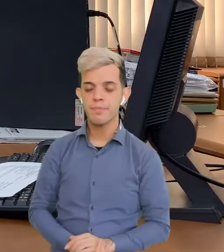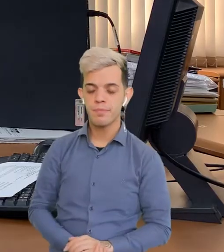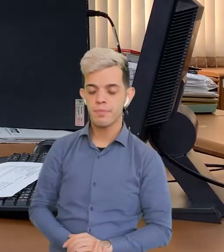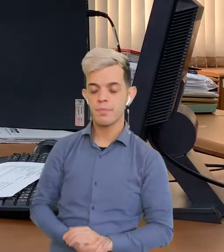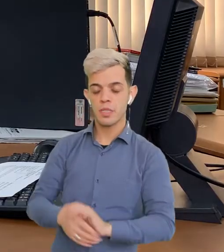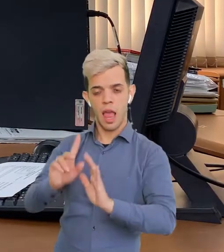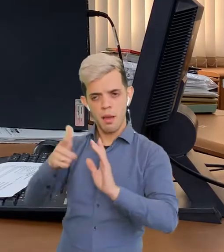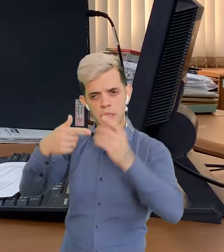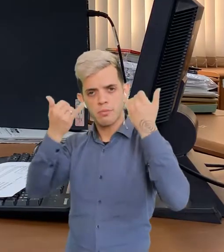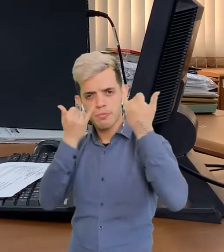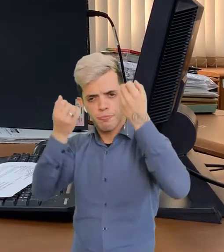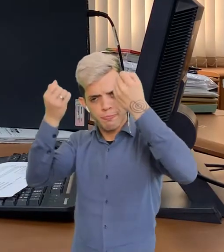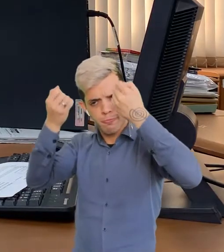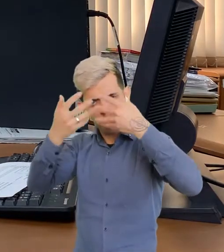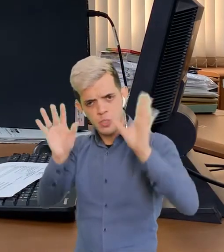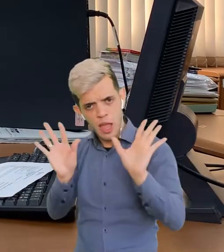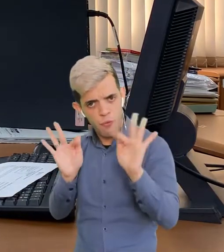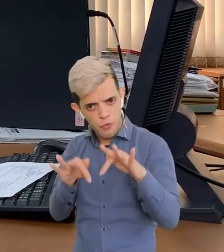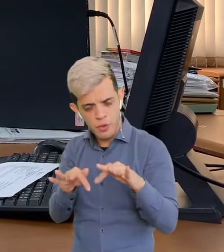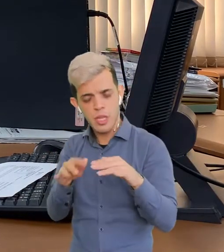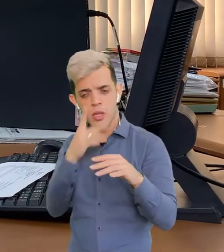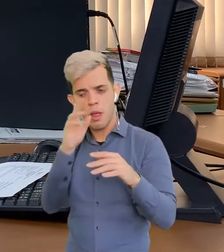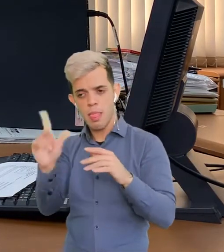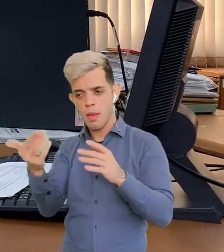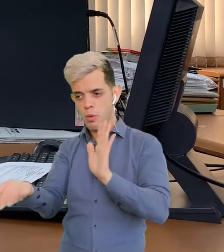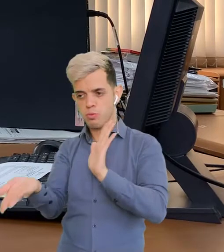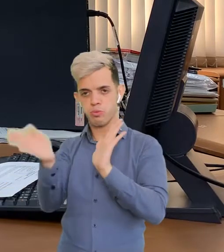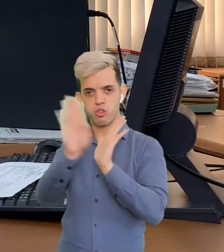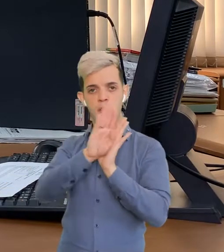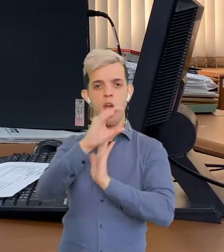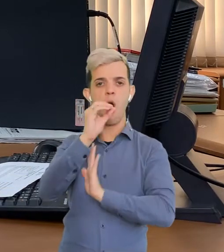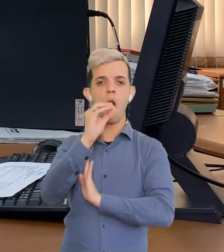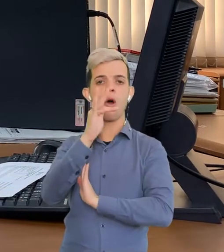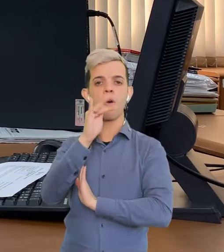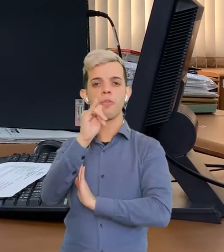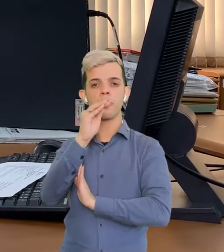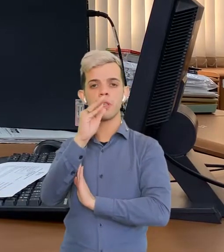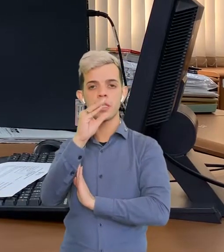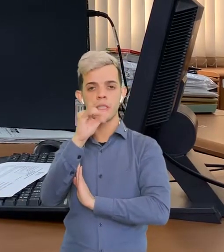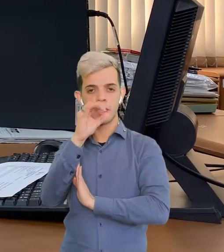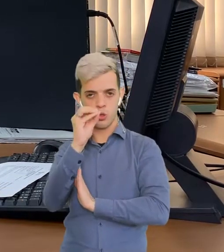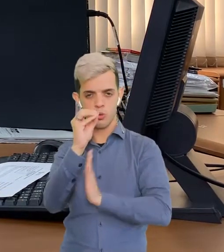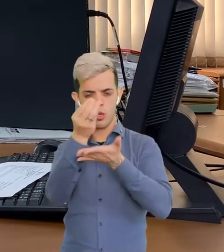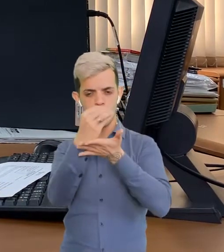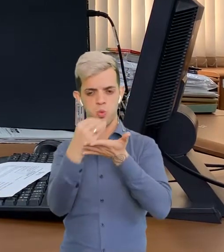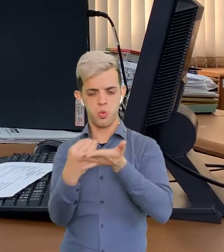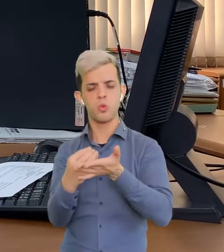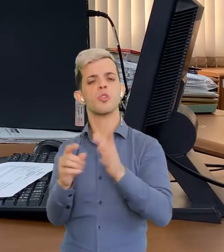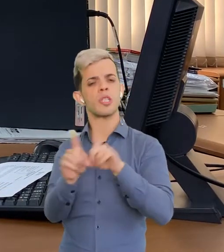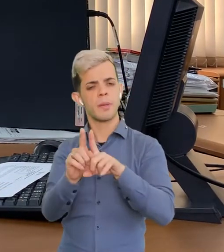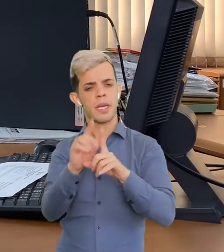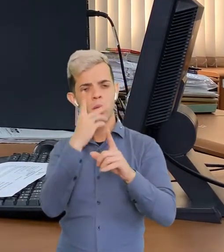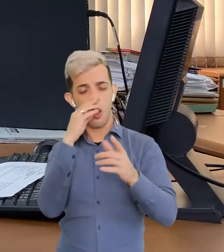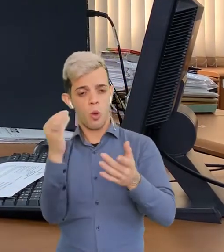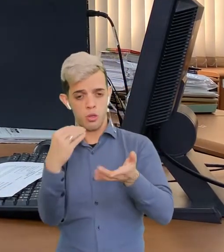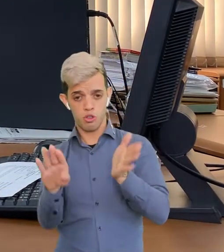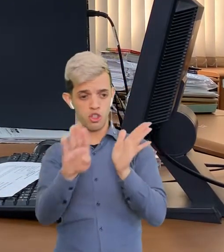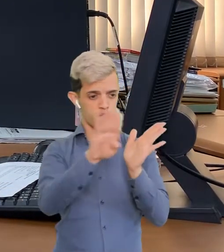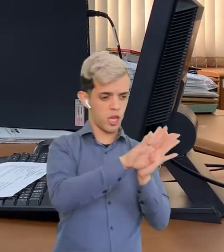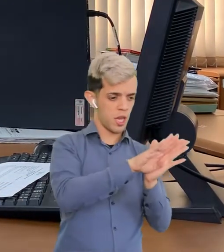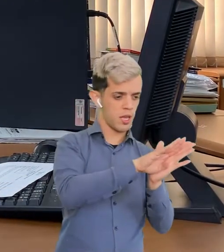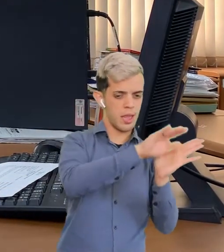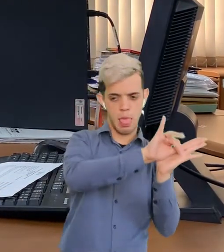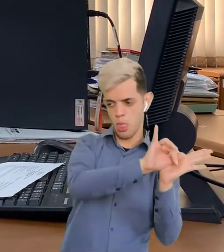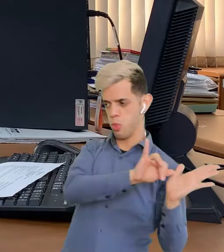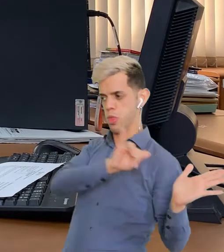As razões finais vão chegar para o autuado na forma de ofício, por correio, com aviso de recebimento. Depois